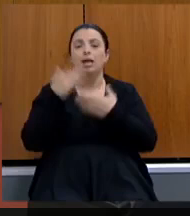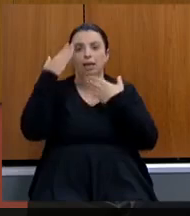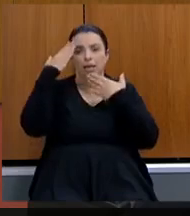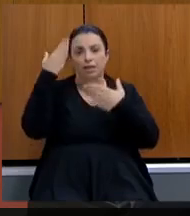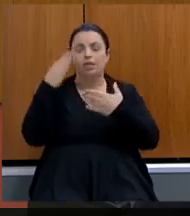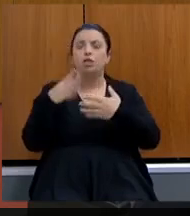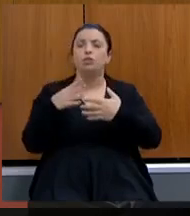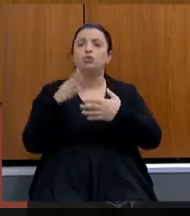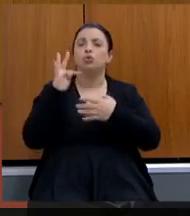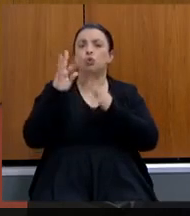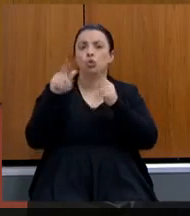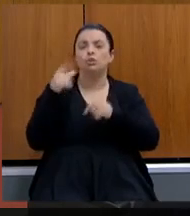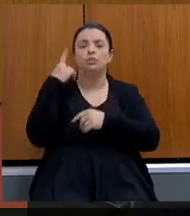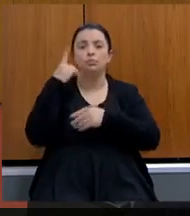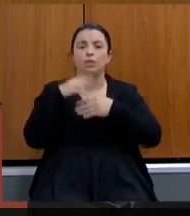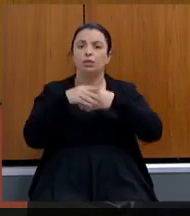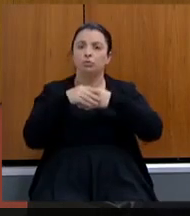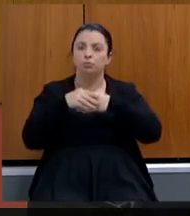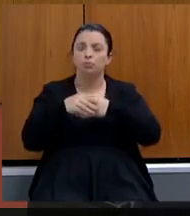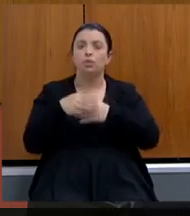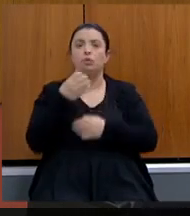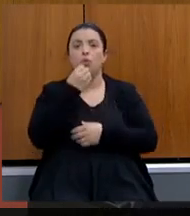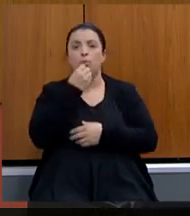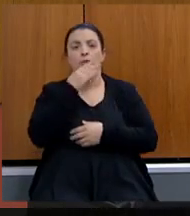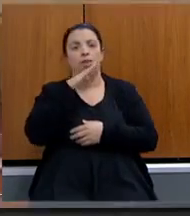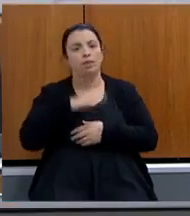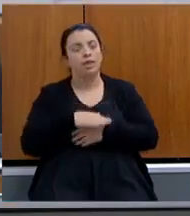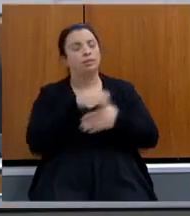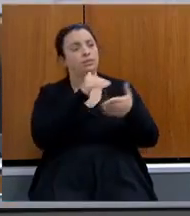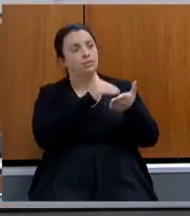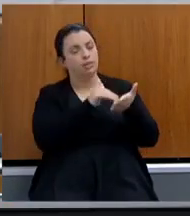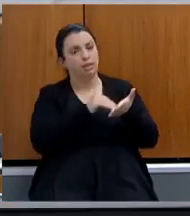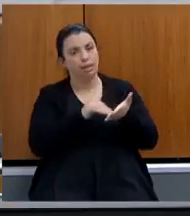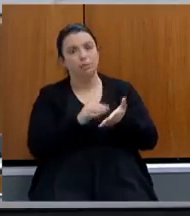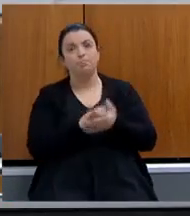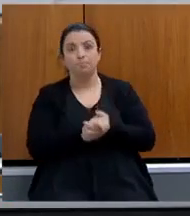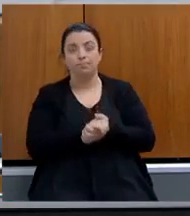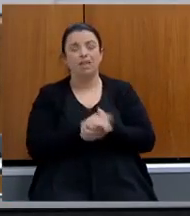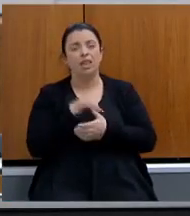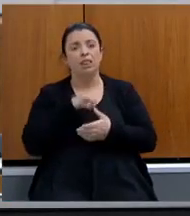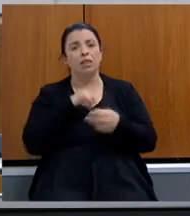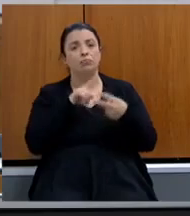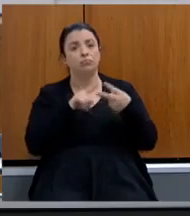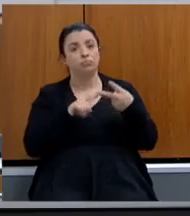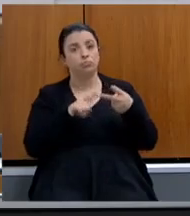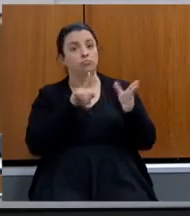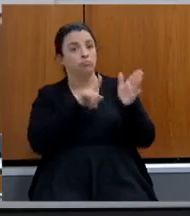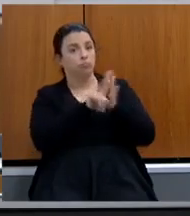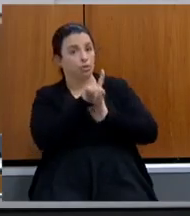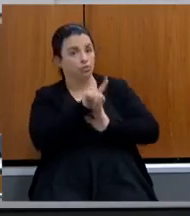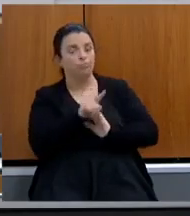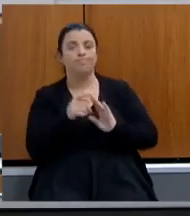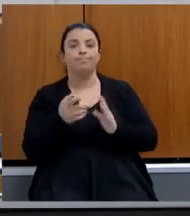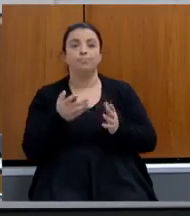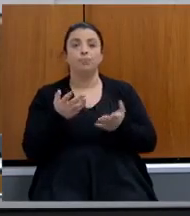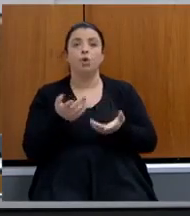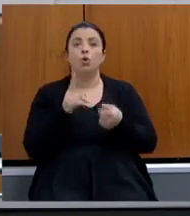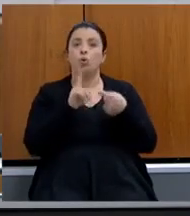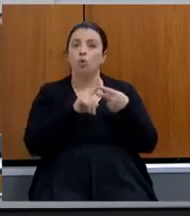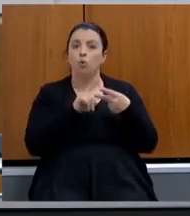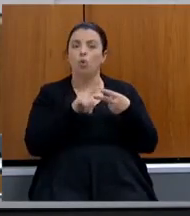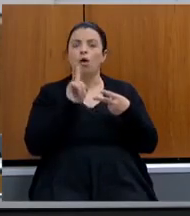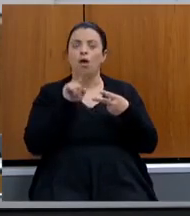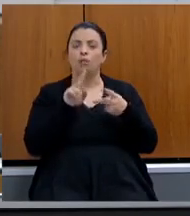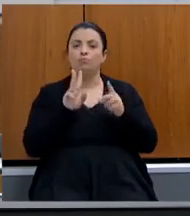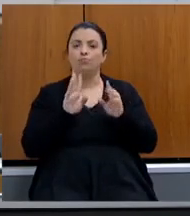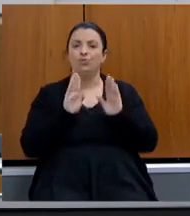deputados Boa tarde secretário você tarde temos: aqui hoje um é realmente sobre o